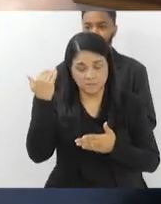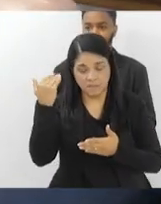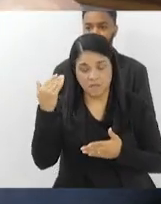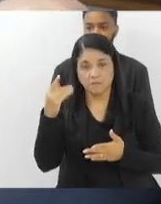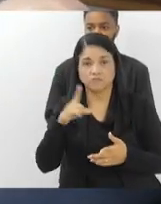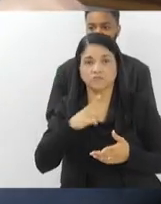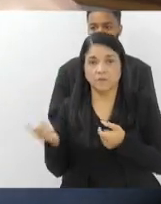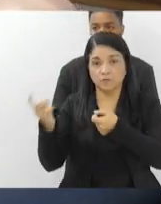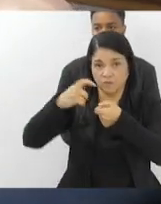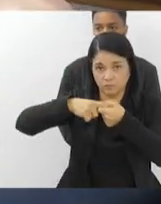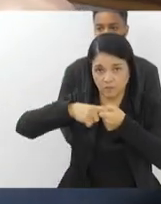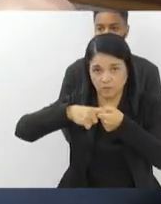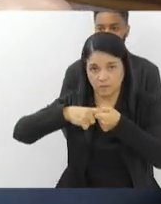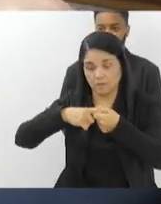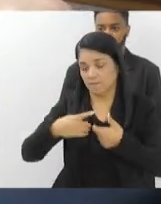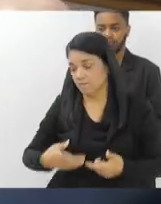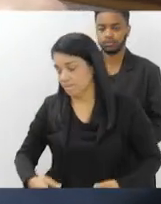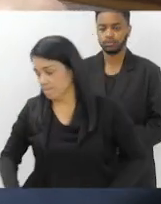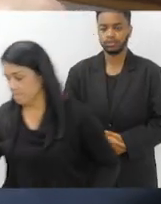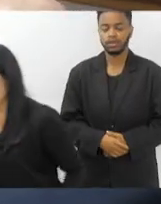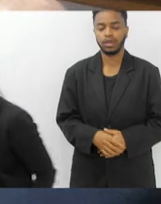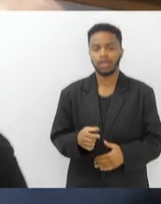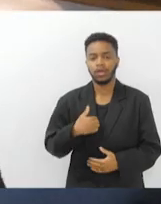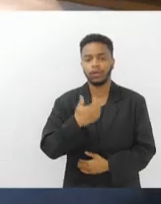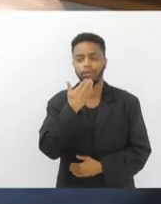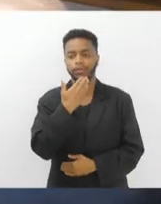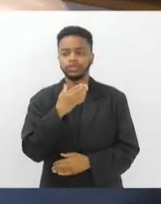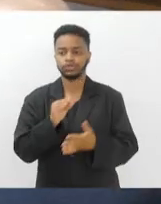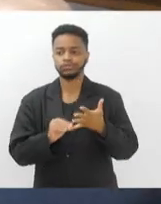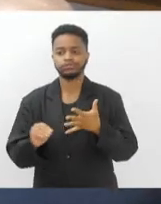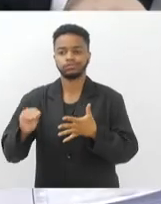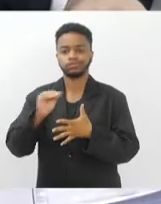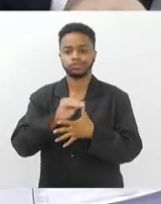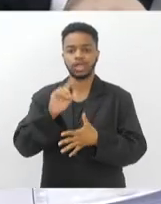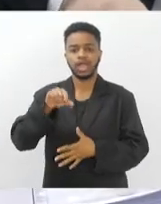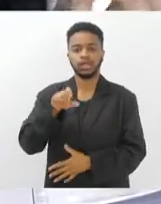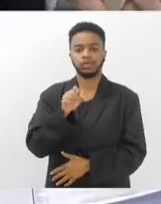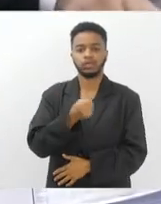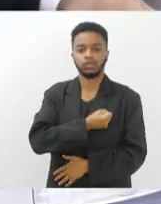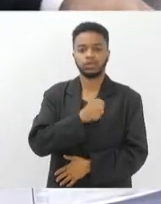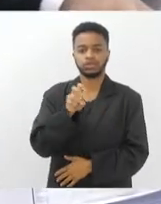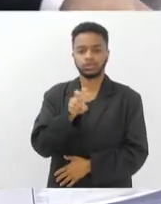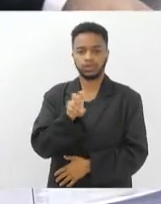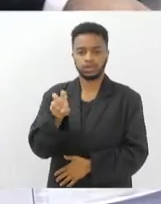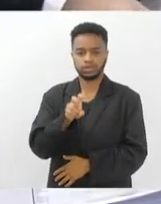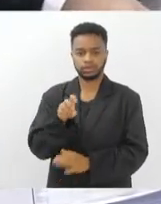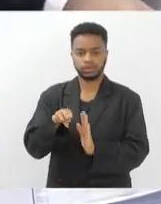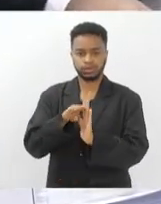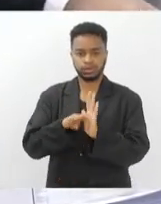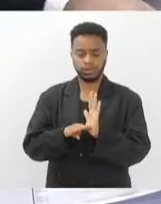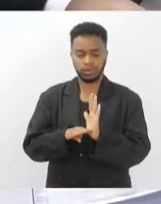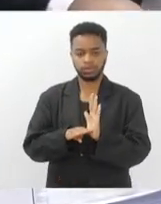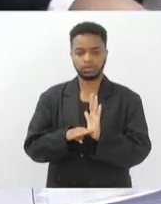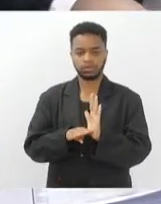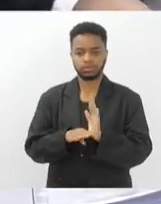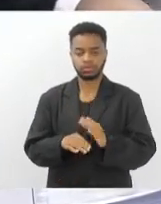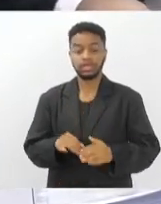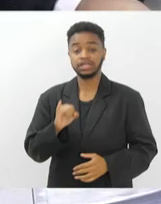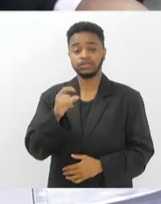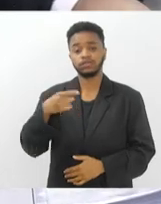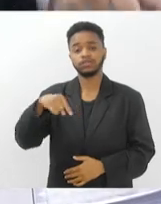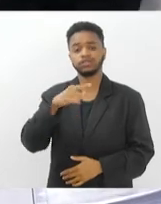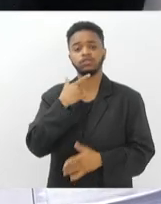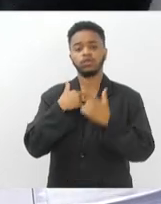votar, que retornar. Antecipação. Desse... Então. É o 55 da pauta. Os deputados que queiram